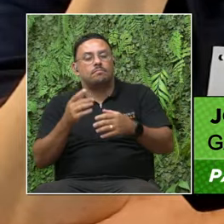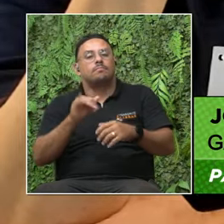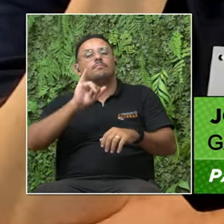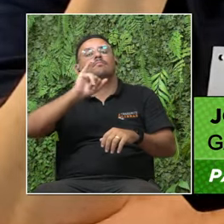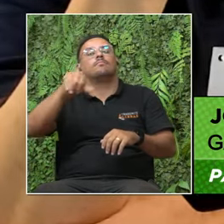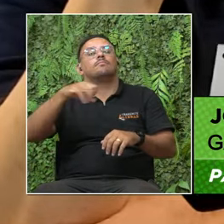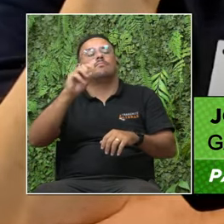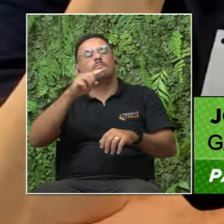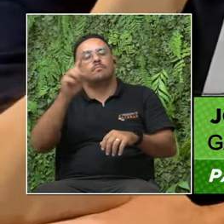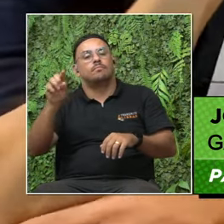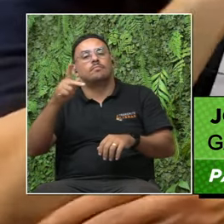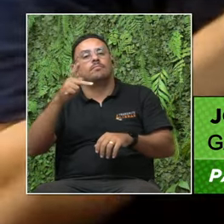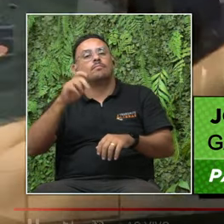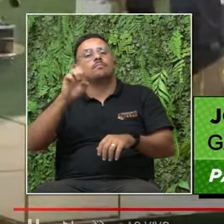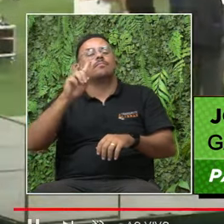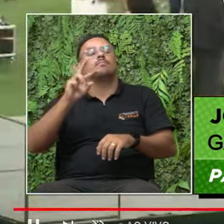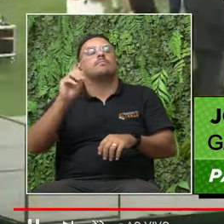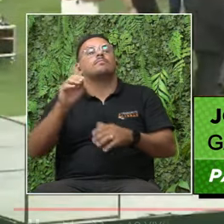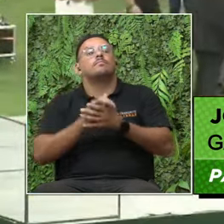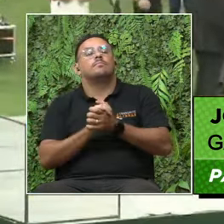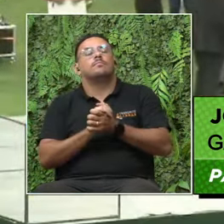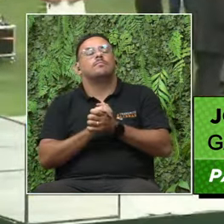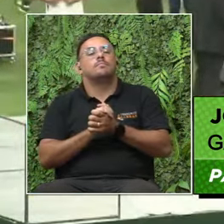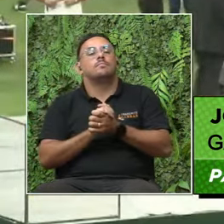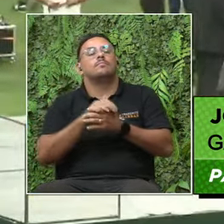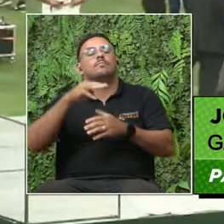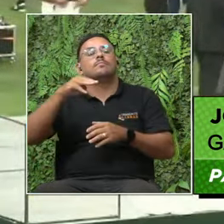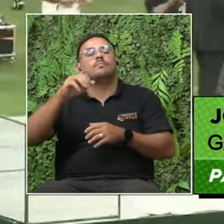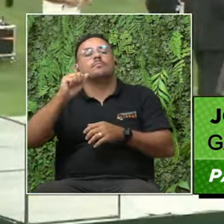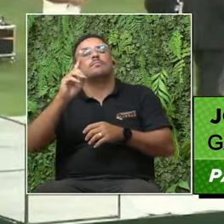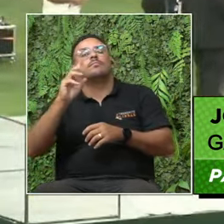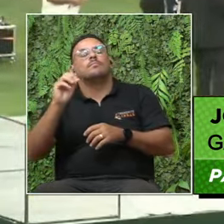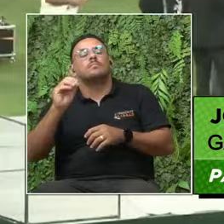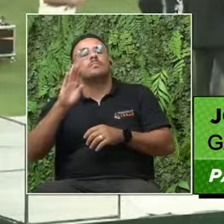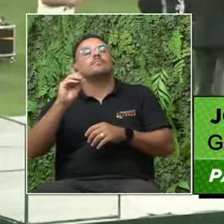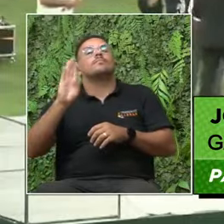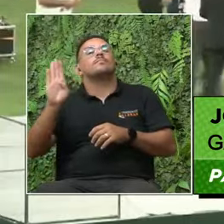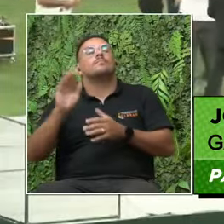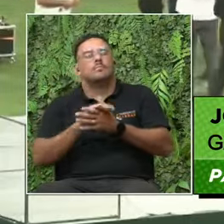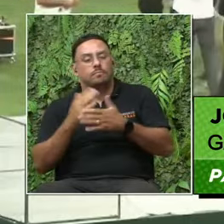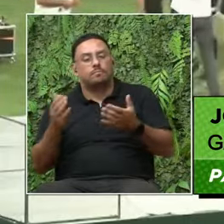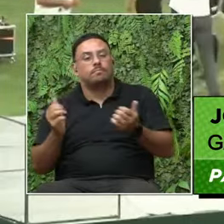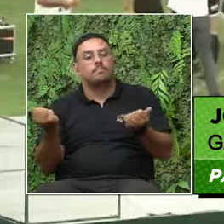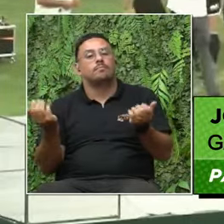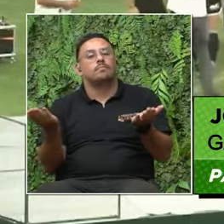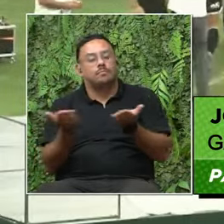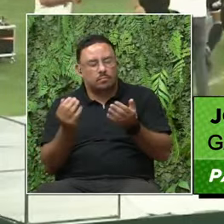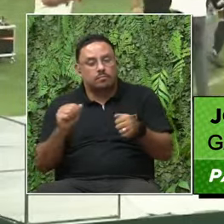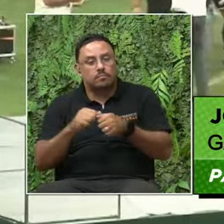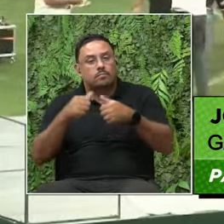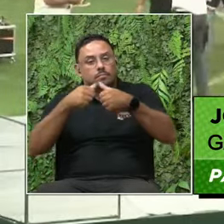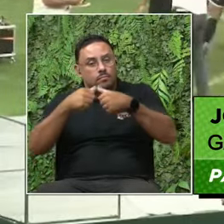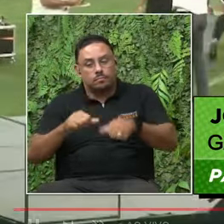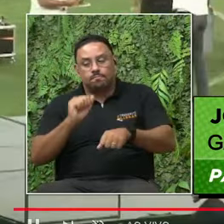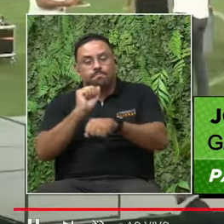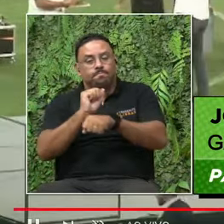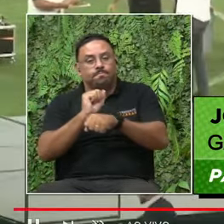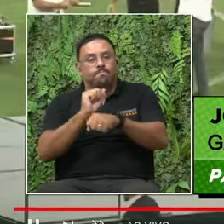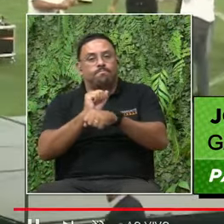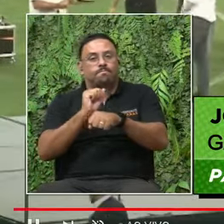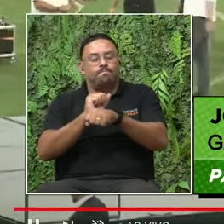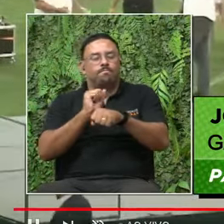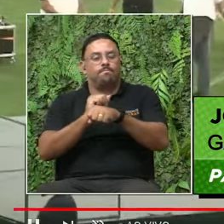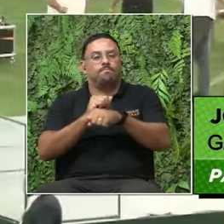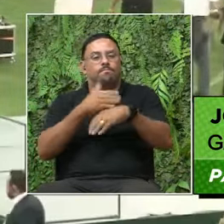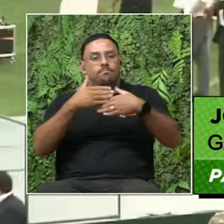Pedro aqui João Pedro tá aqui cadê não tô vendo não madeira Bob amigos por enquanto agora a gente vai ficar aguarda atrás das